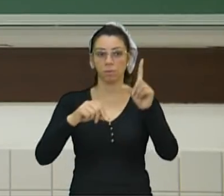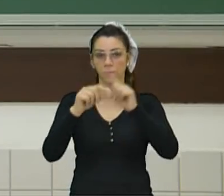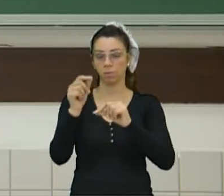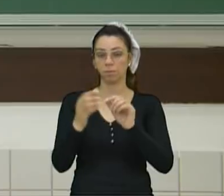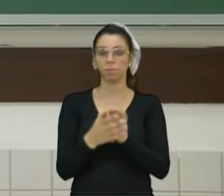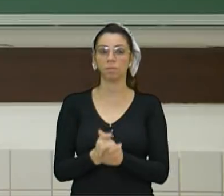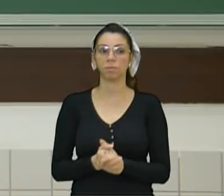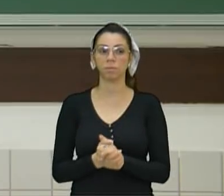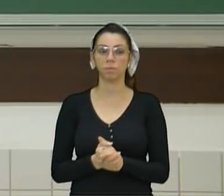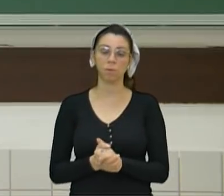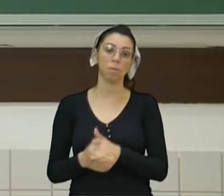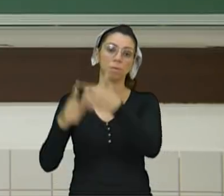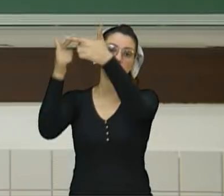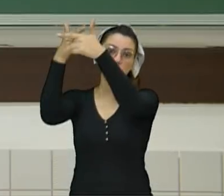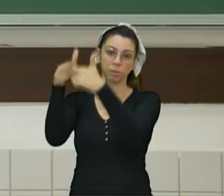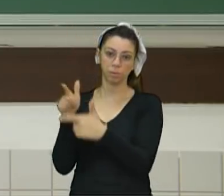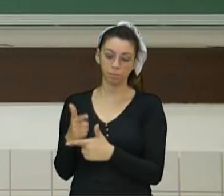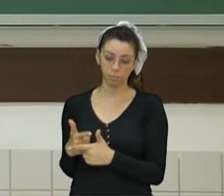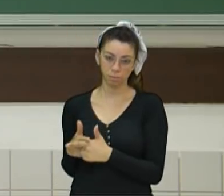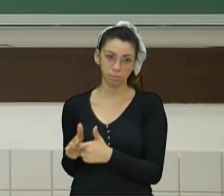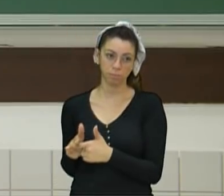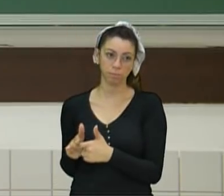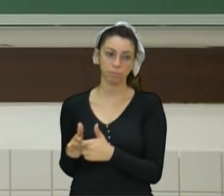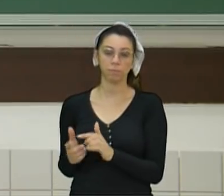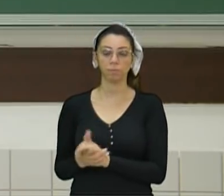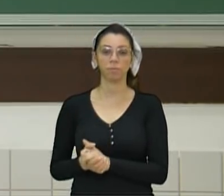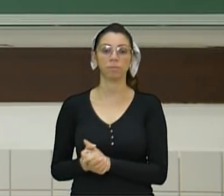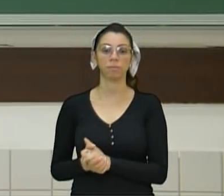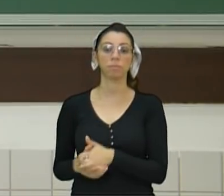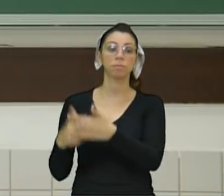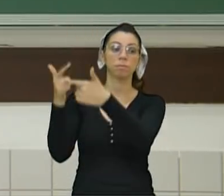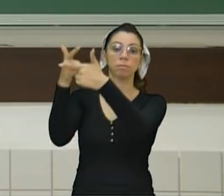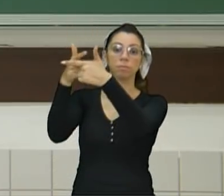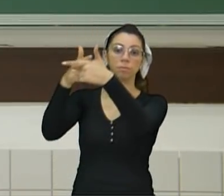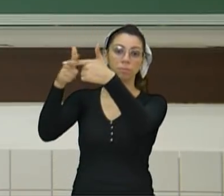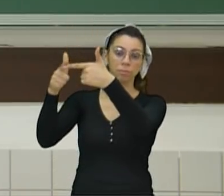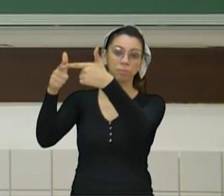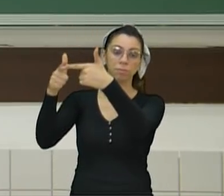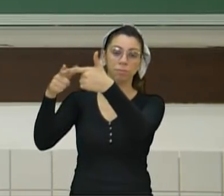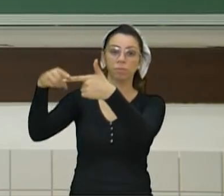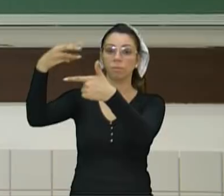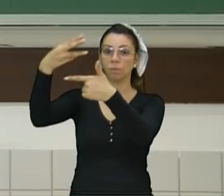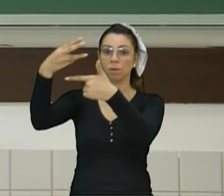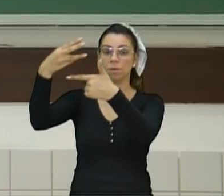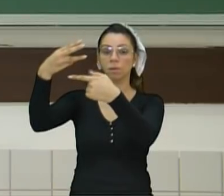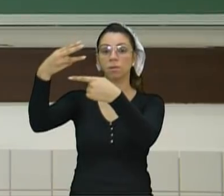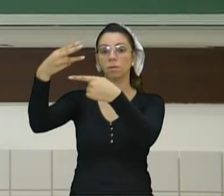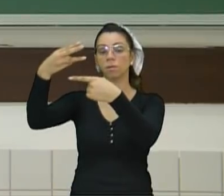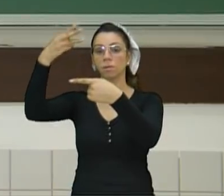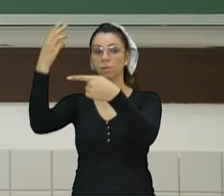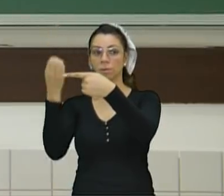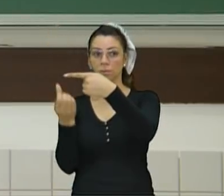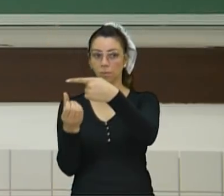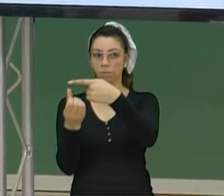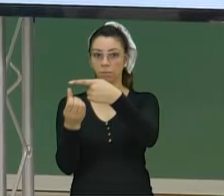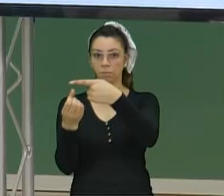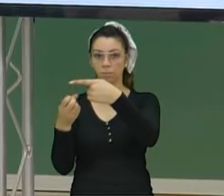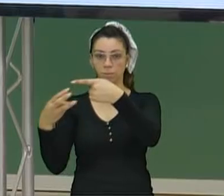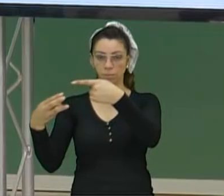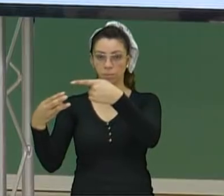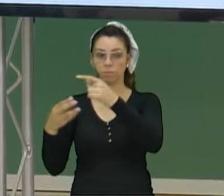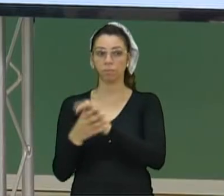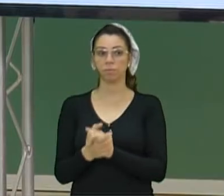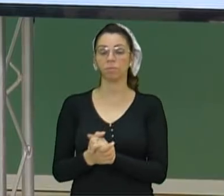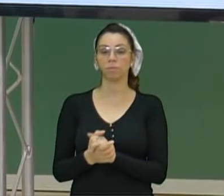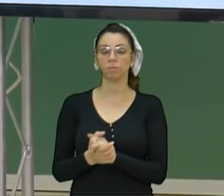Simplificando ou dividindo aqui em cima, né? Essa fração por 3 e embaixo por 3, eu tenho 1 sobre